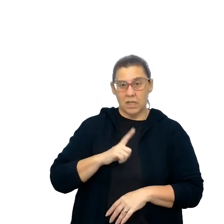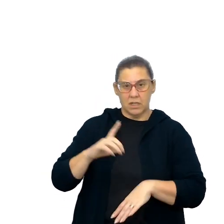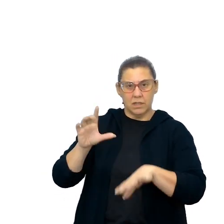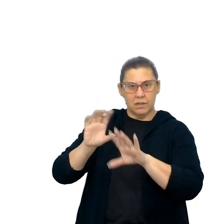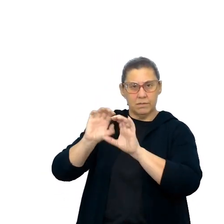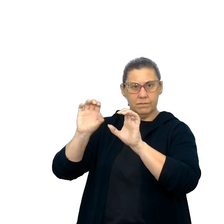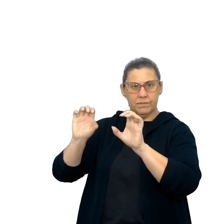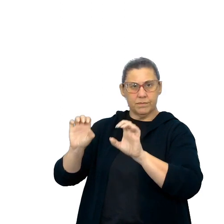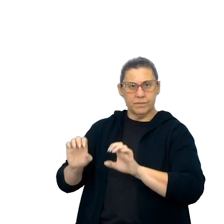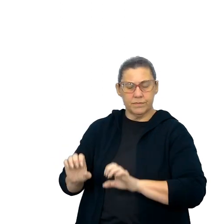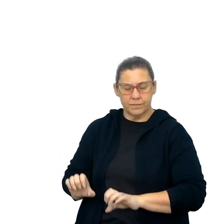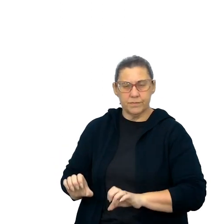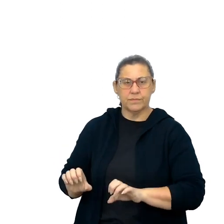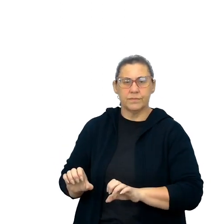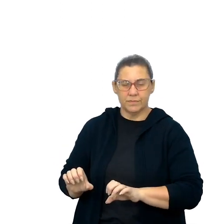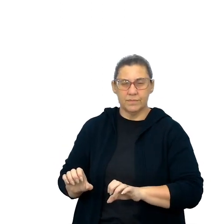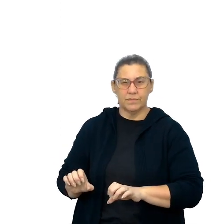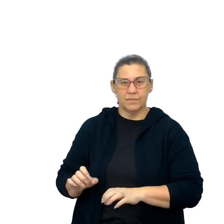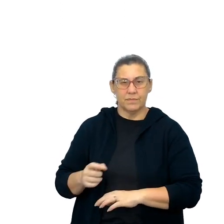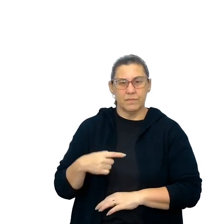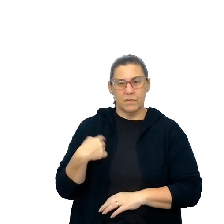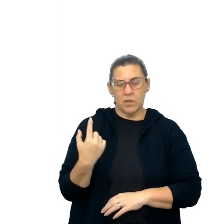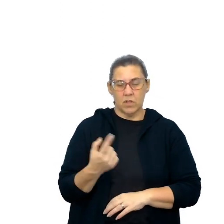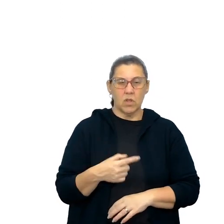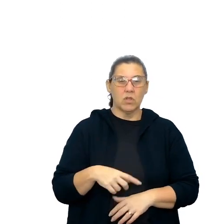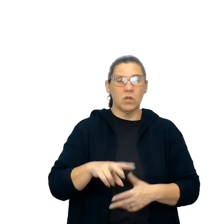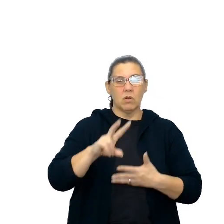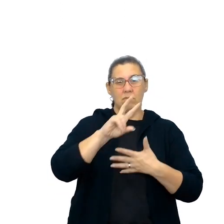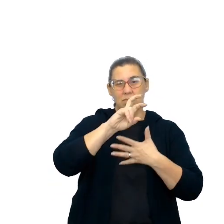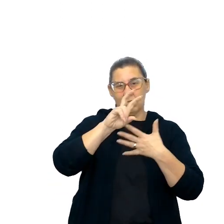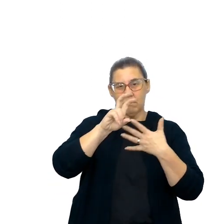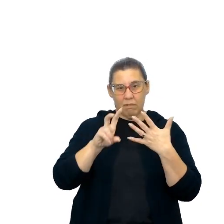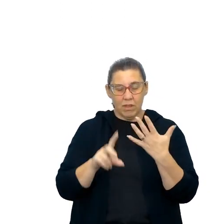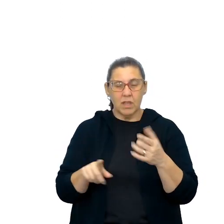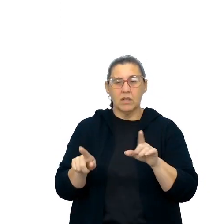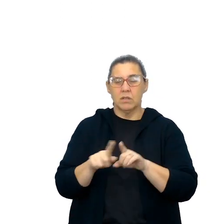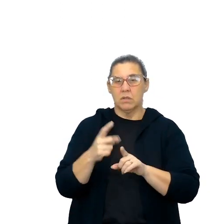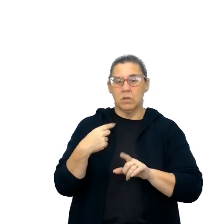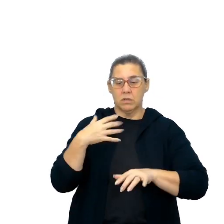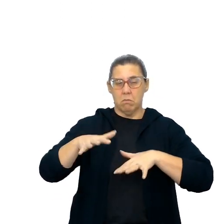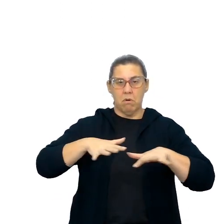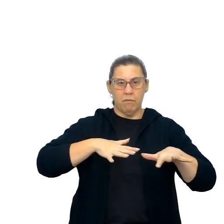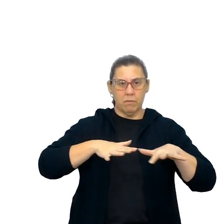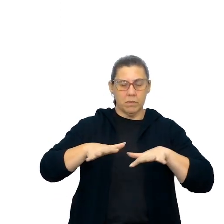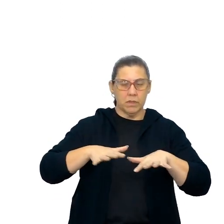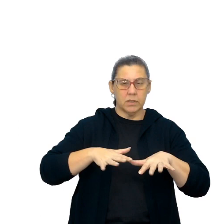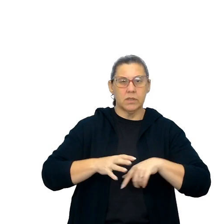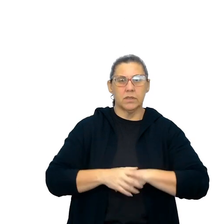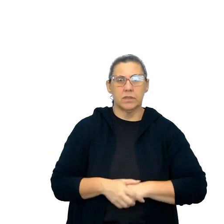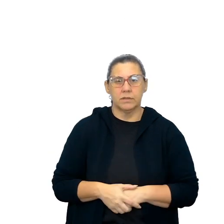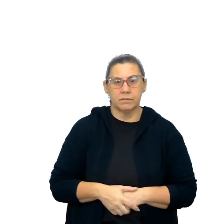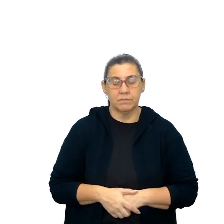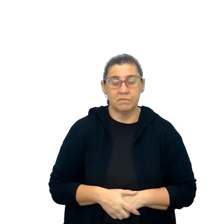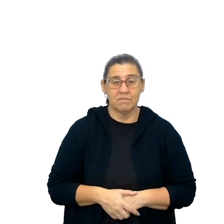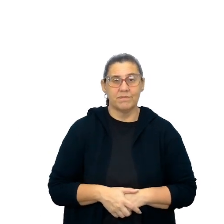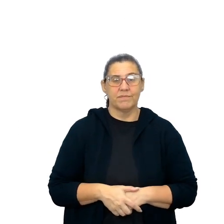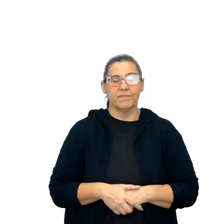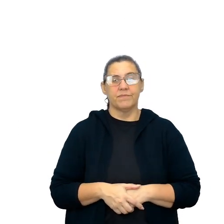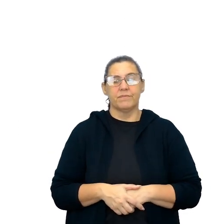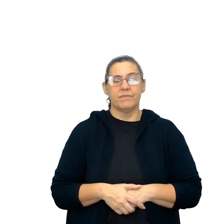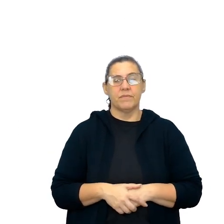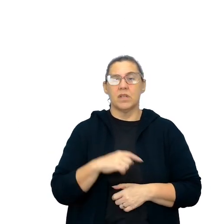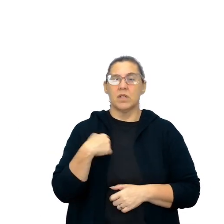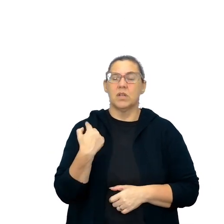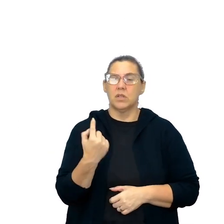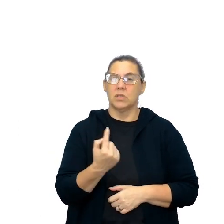estruturada, né, por meio dos nossos sentidos e da nossa movimentação, ou seja, né,